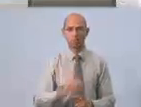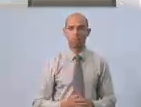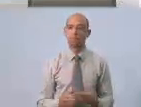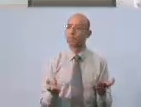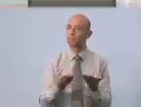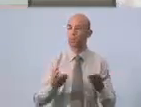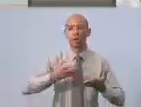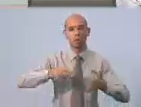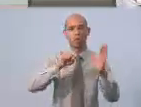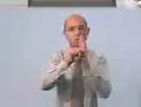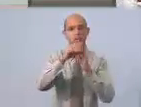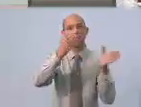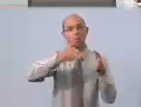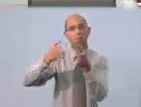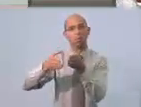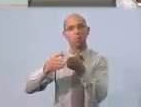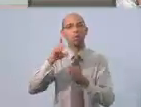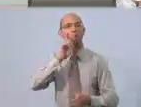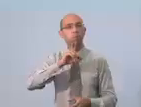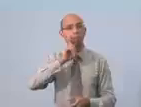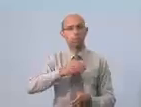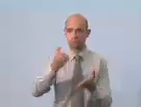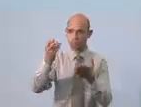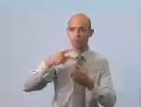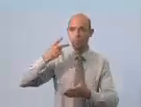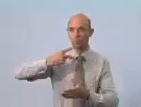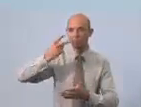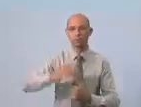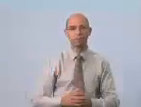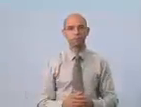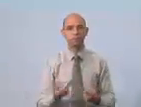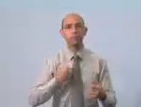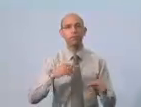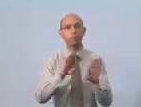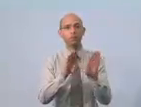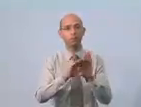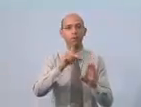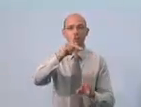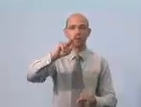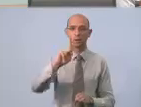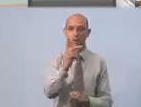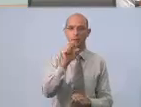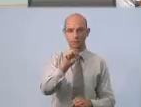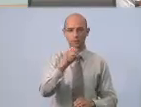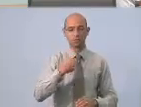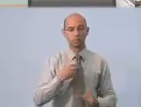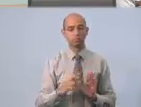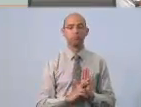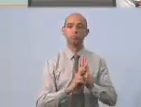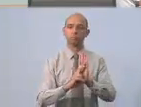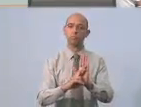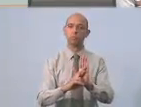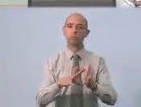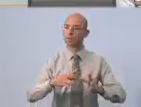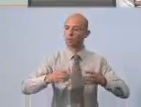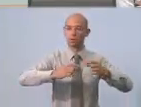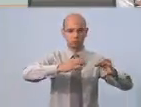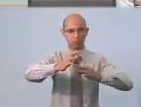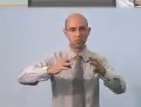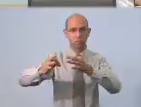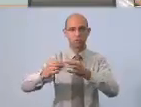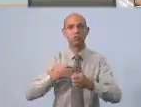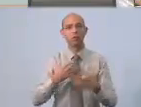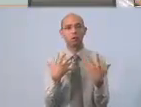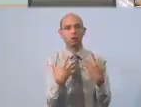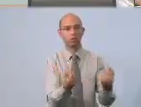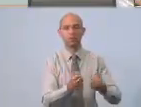ordem, vereador americano. Indicando o vereador americano para o PHS, para ambos os projetos. Após a